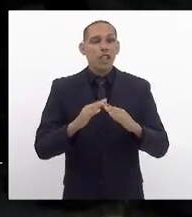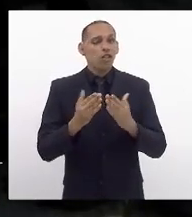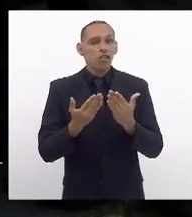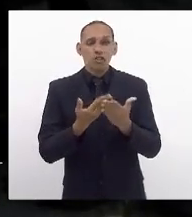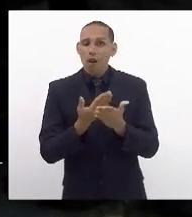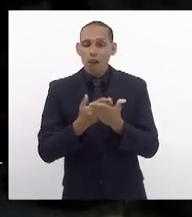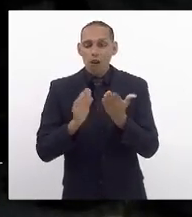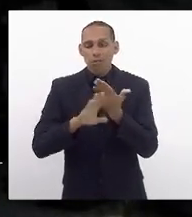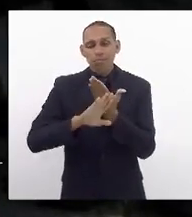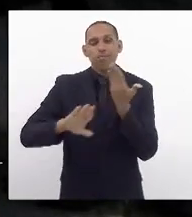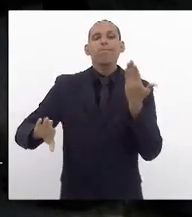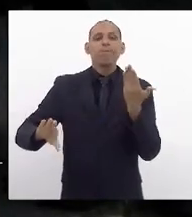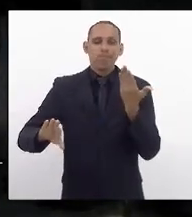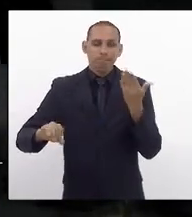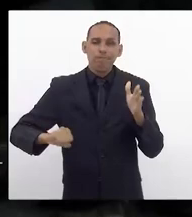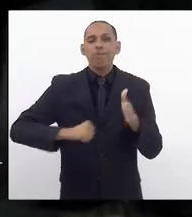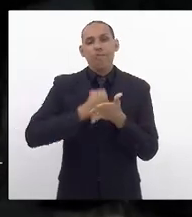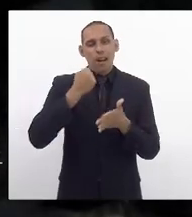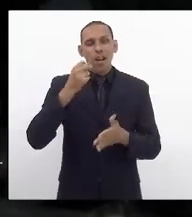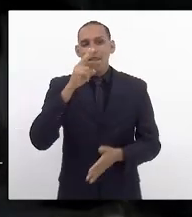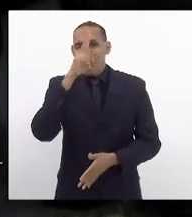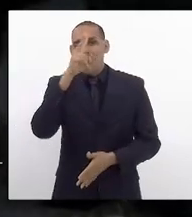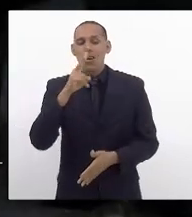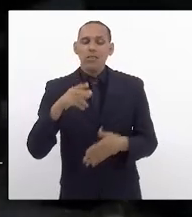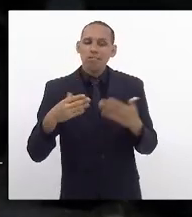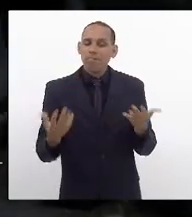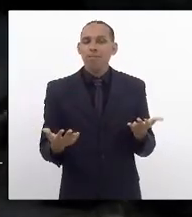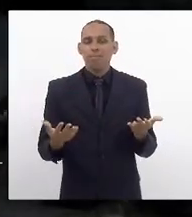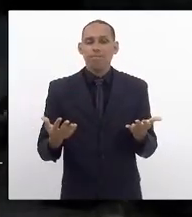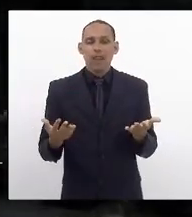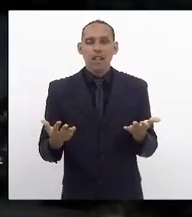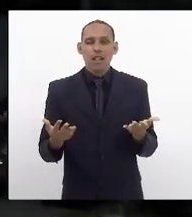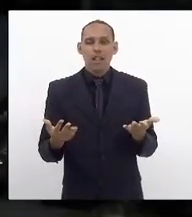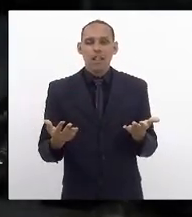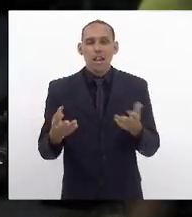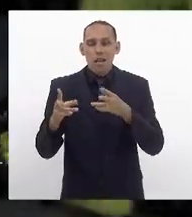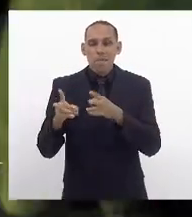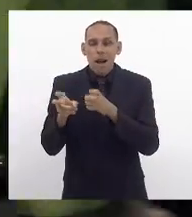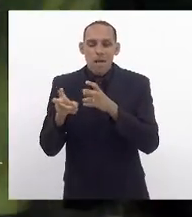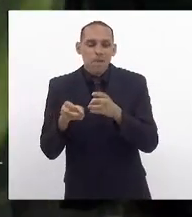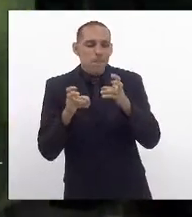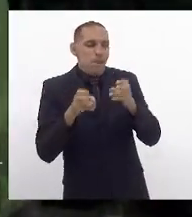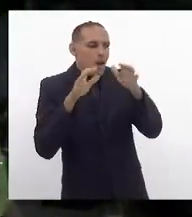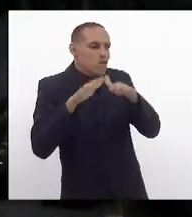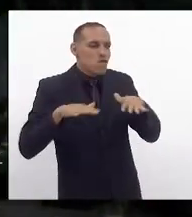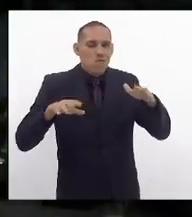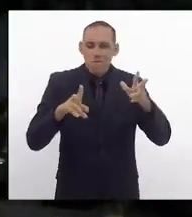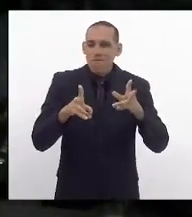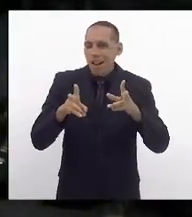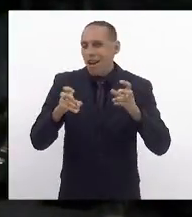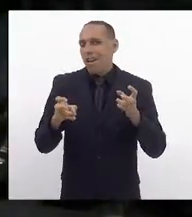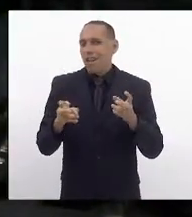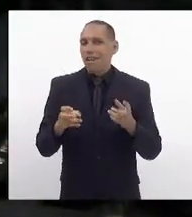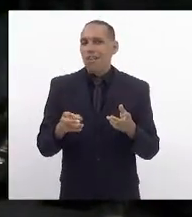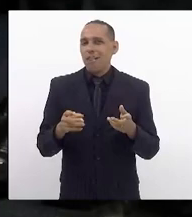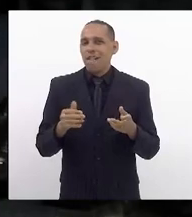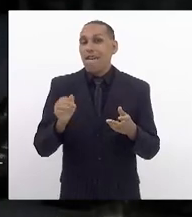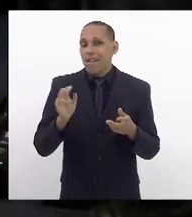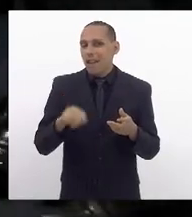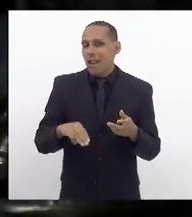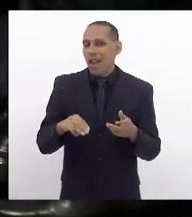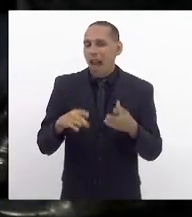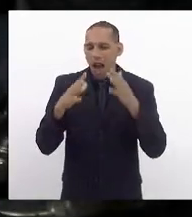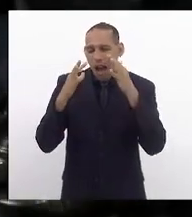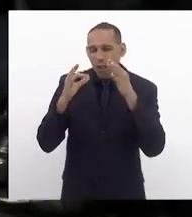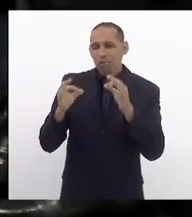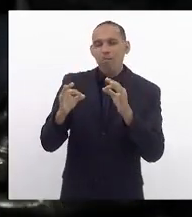da escola. E isso foi profundamente percebido por todos aqueles que tiveram um olhar mais